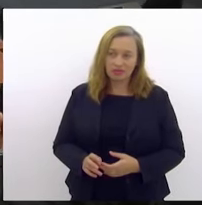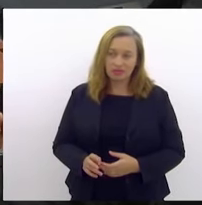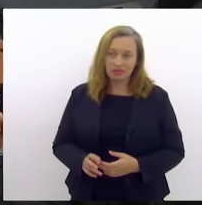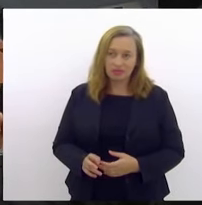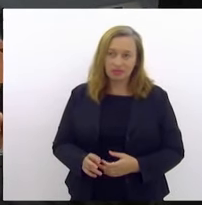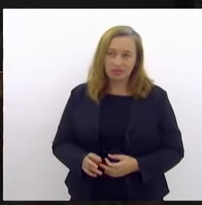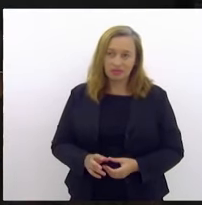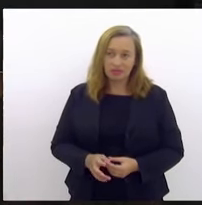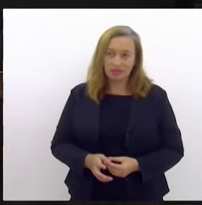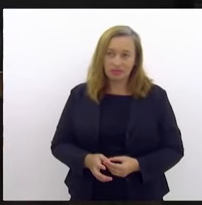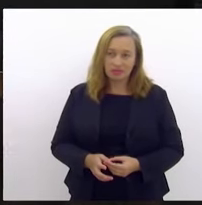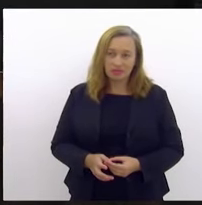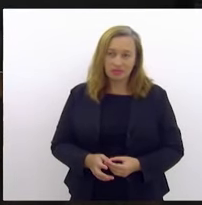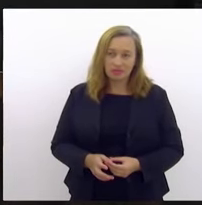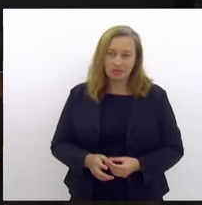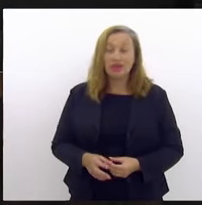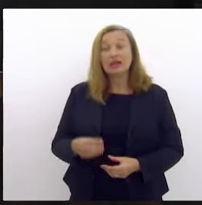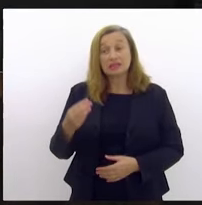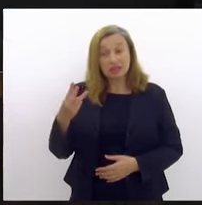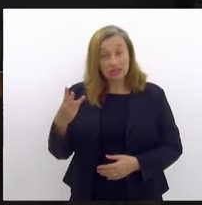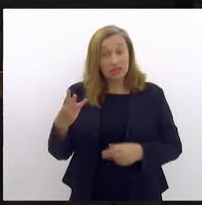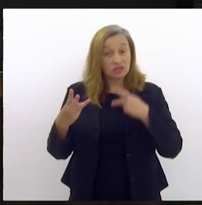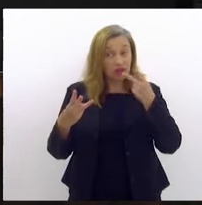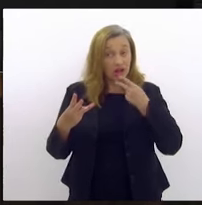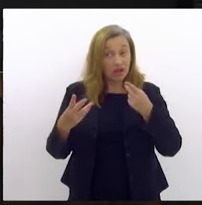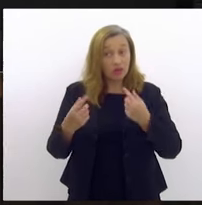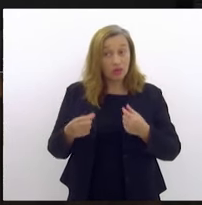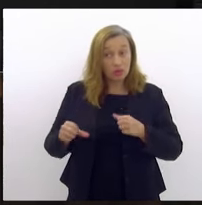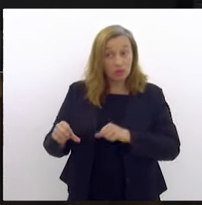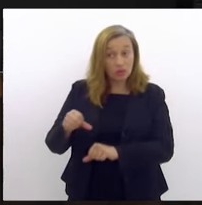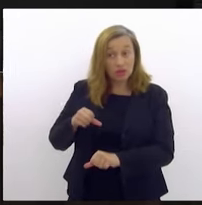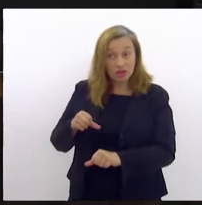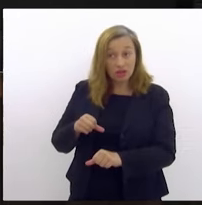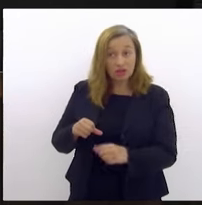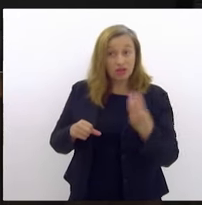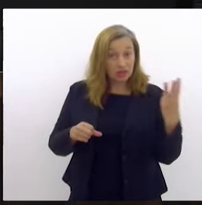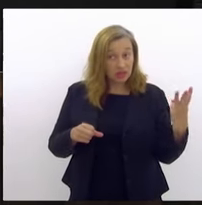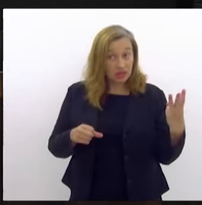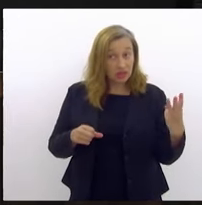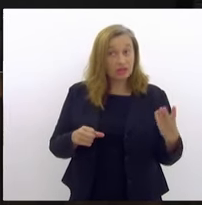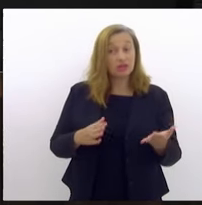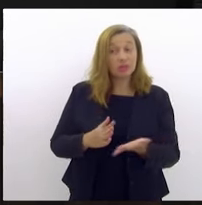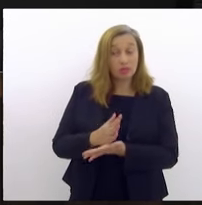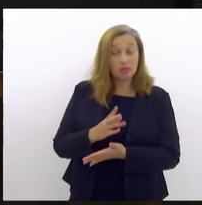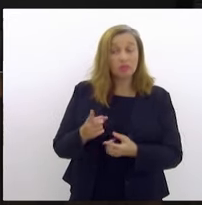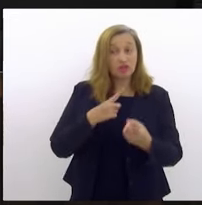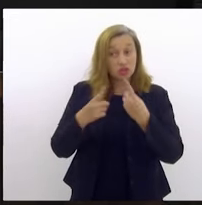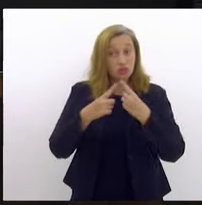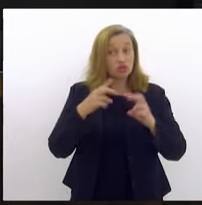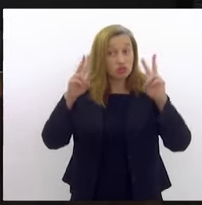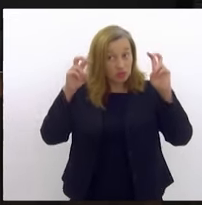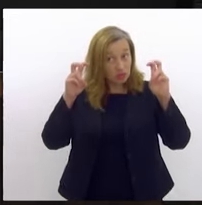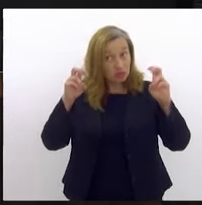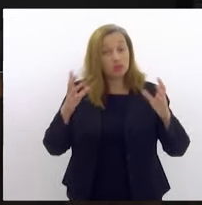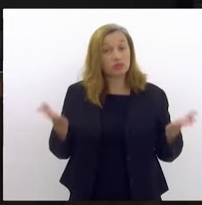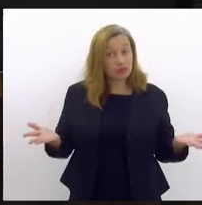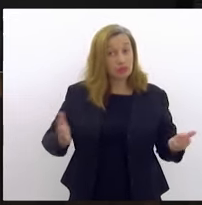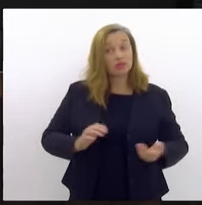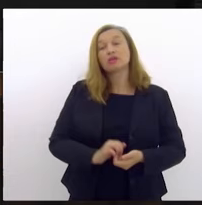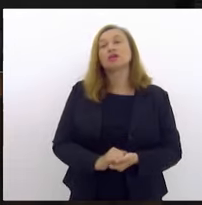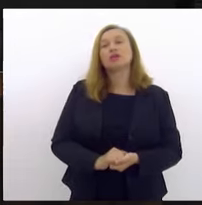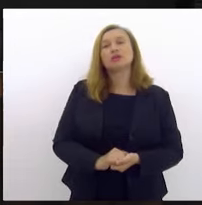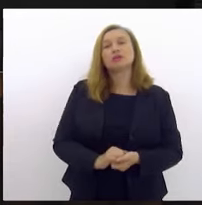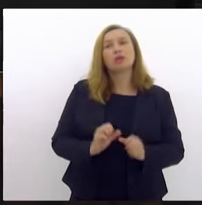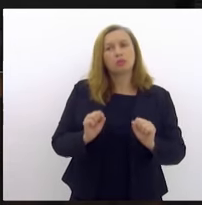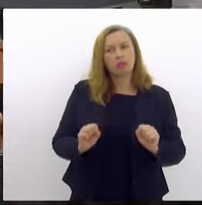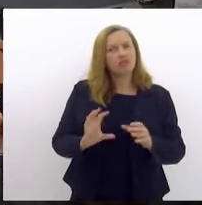é só para constar, três falaram o contrário, três falaram a favor. Mas para discutir, a matéria ainda está aberta para discussão, você